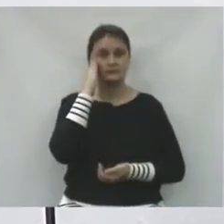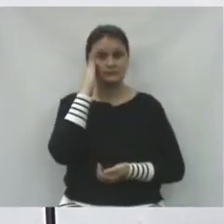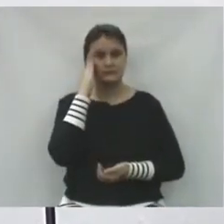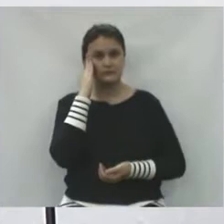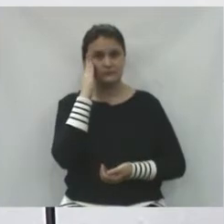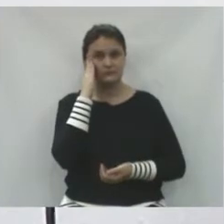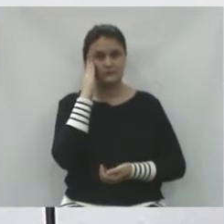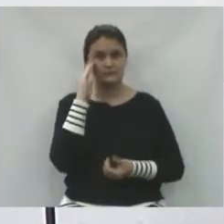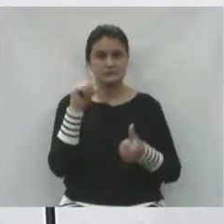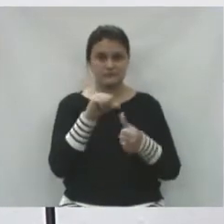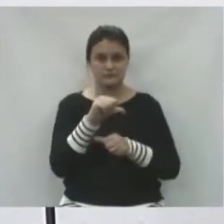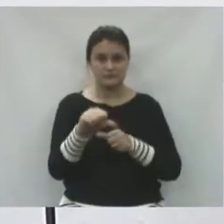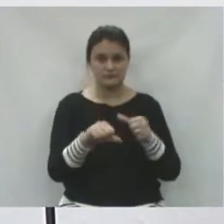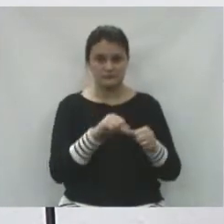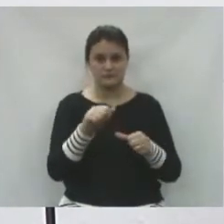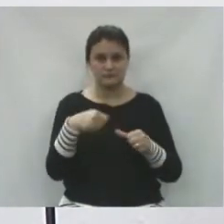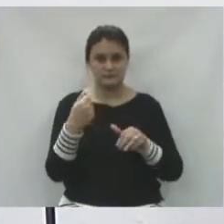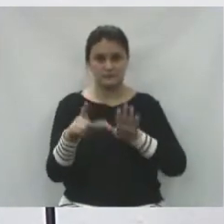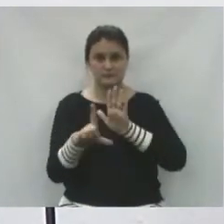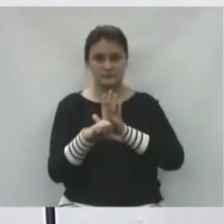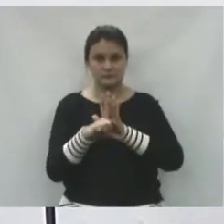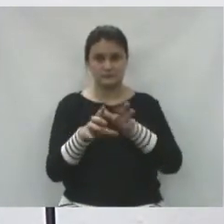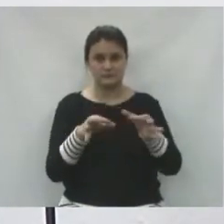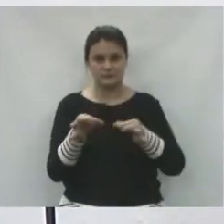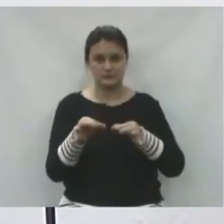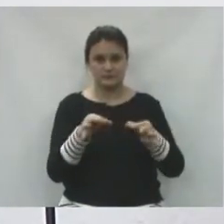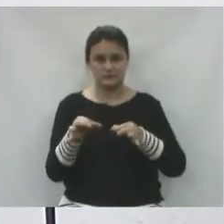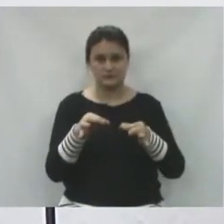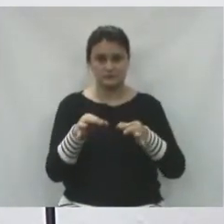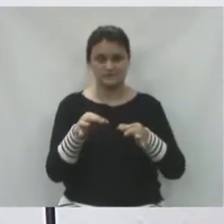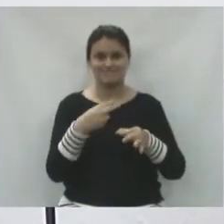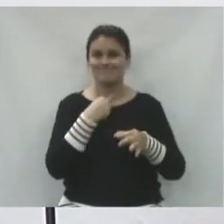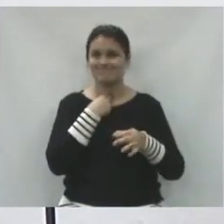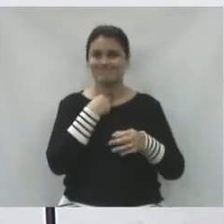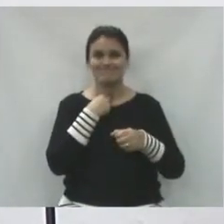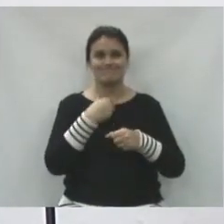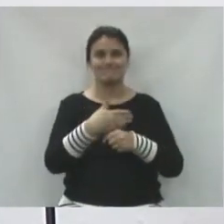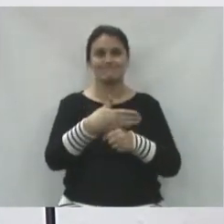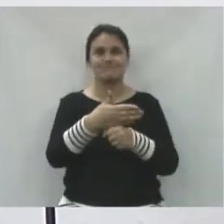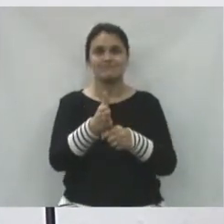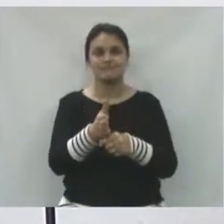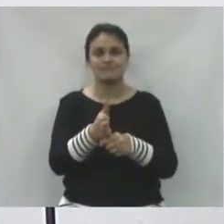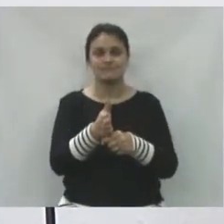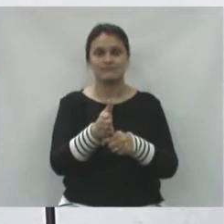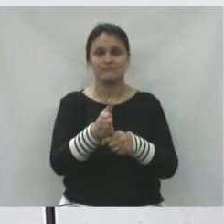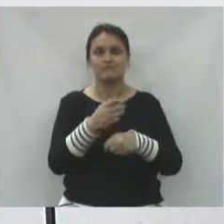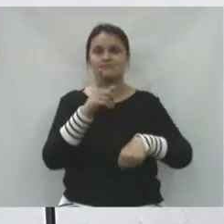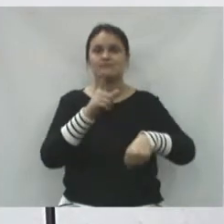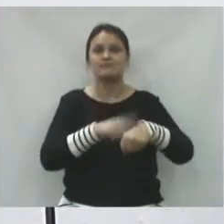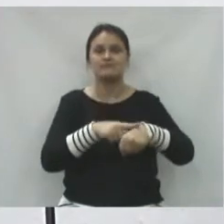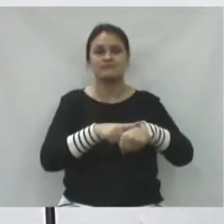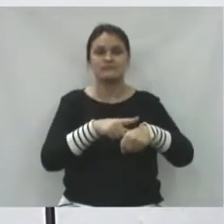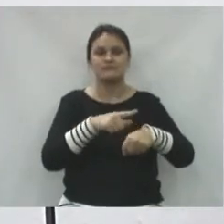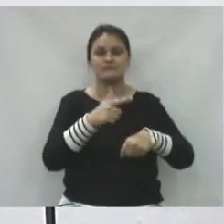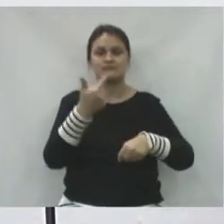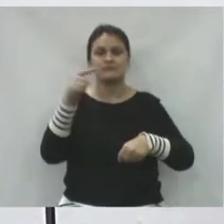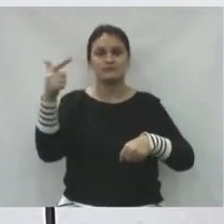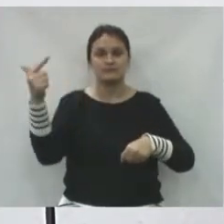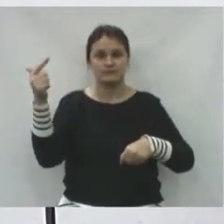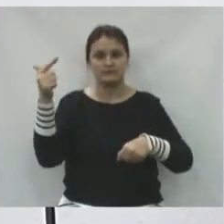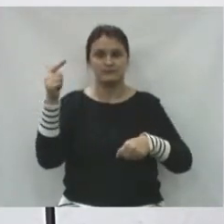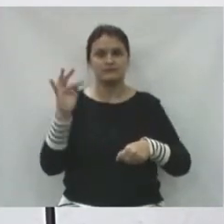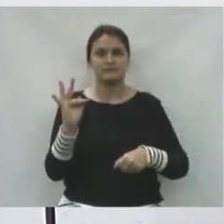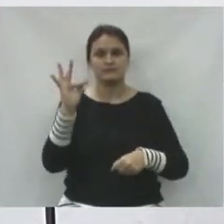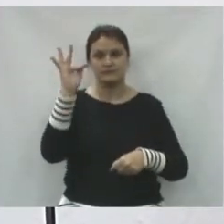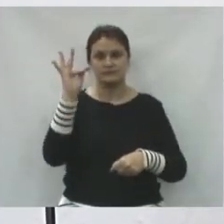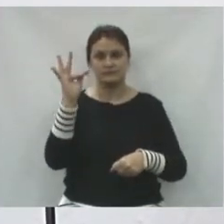Entendemos que as modificações sobre legislações orçamentárias não podem ser estendidas de forma automática aos demais